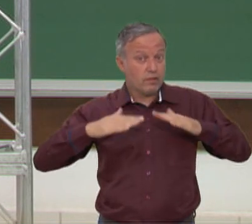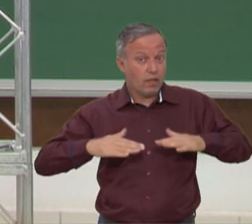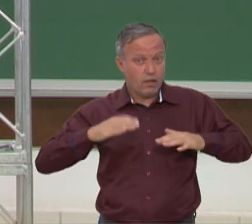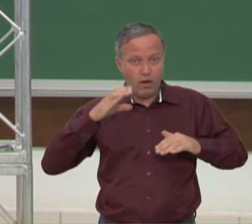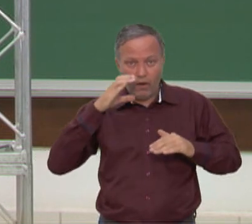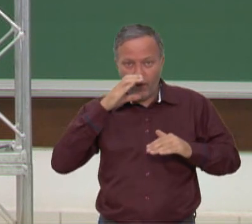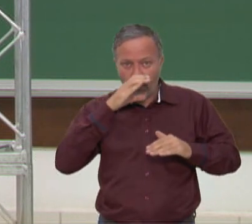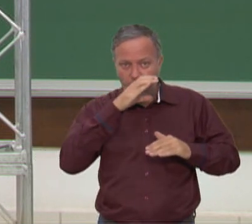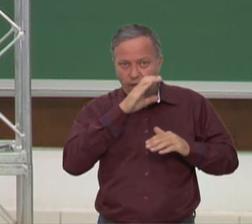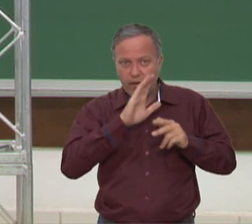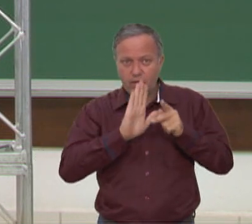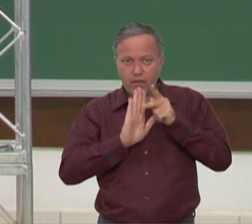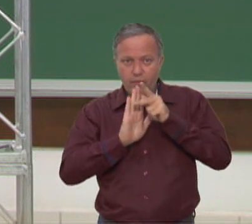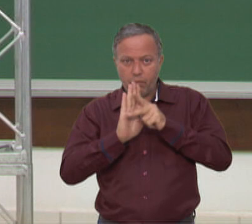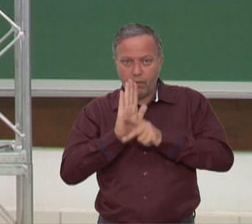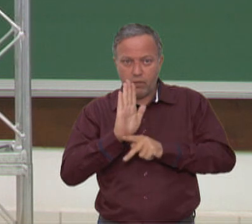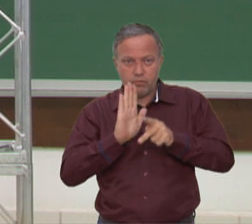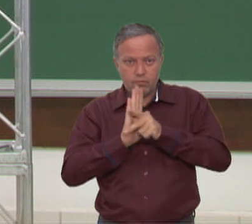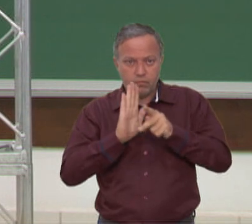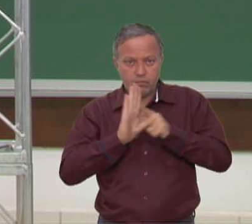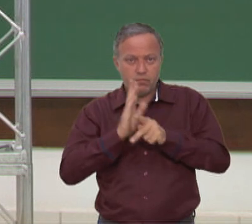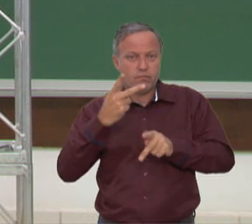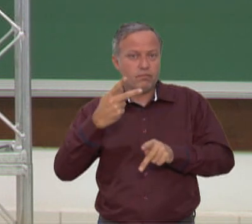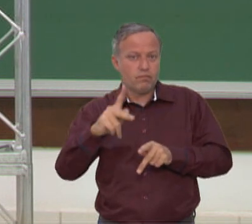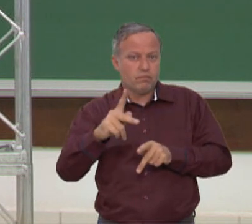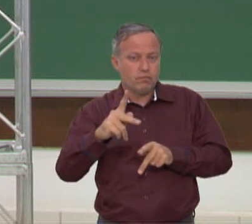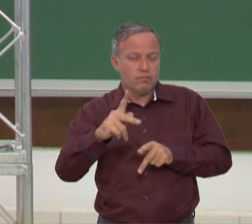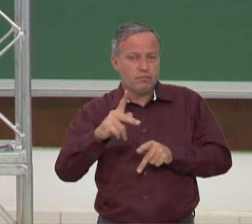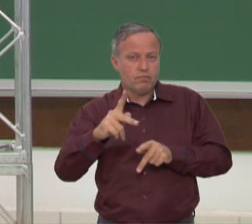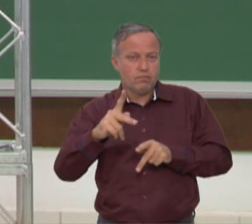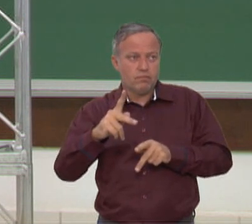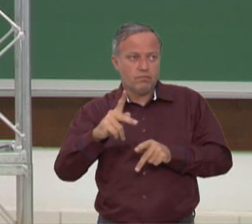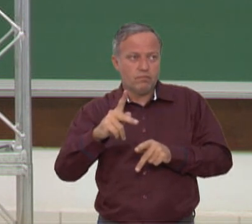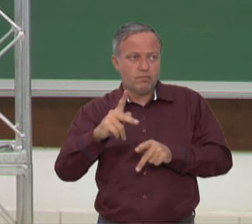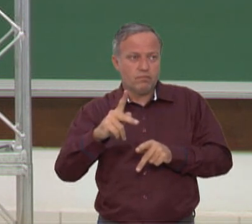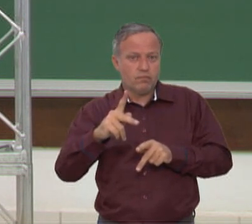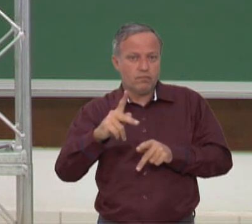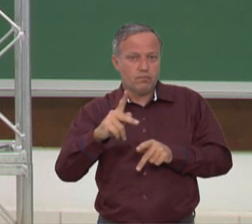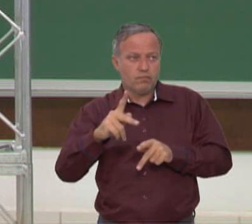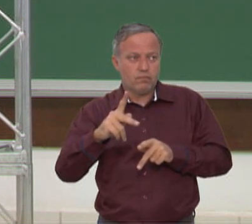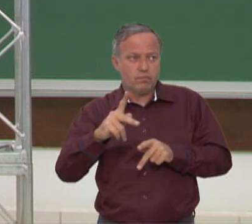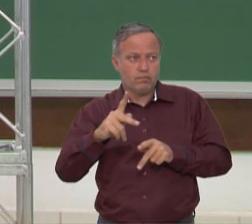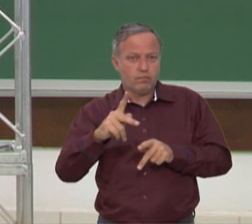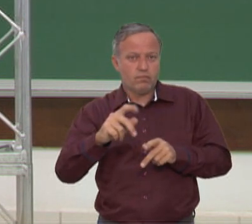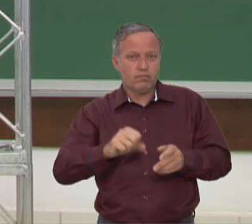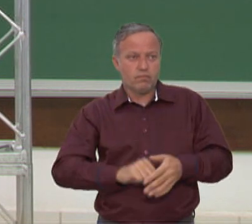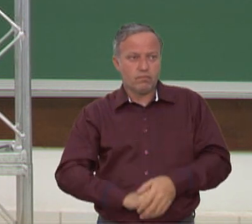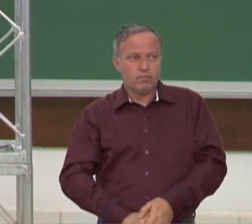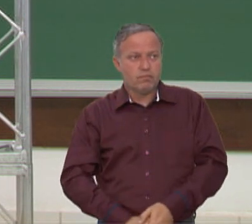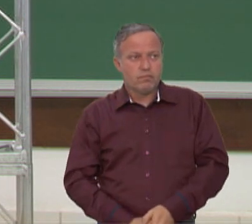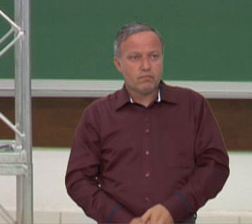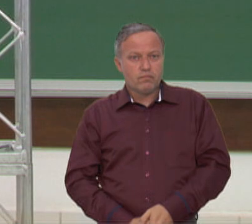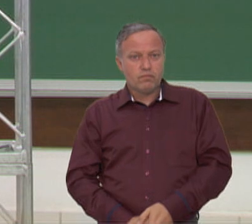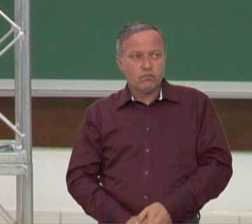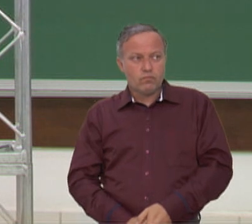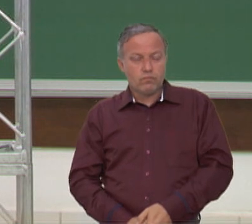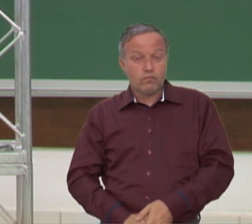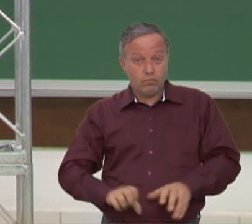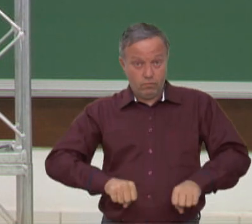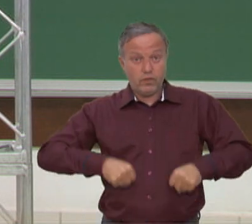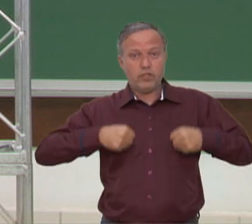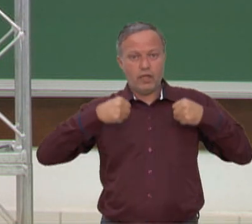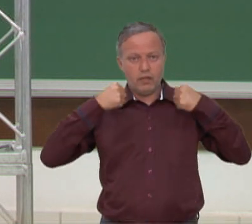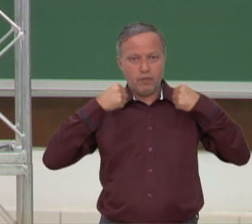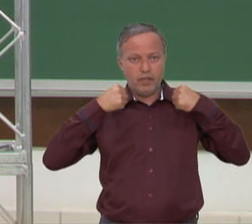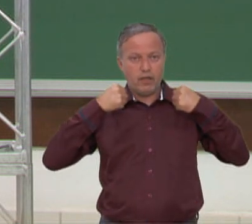está ali escondido ou isolada no cobertor. Então aí você consegue estar tendo essa adequação. Então assim, o cobertor